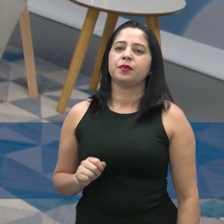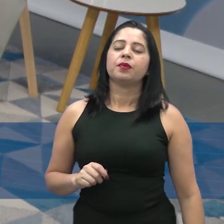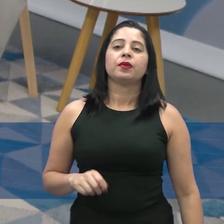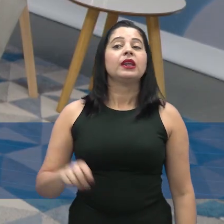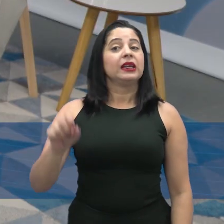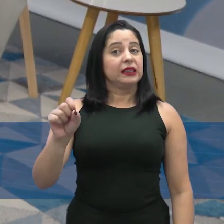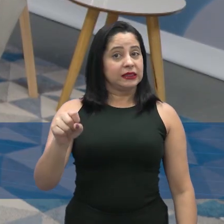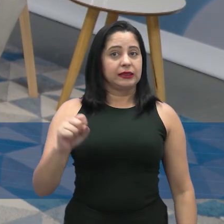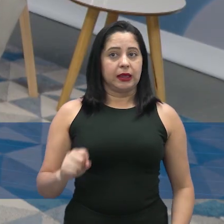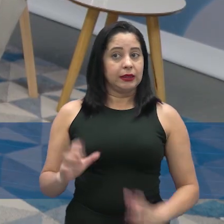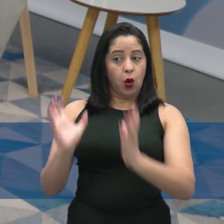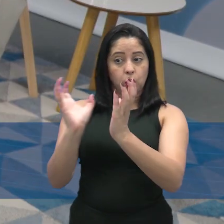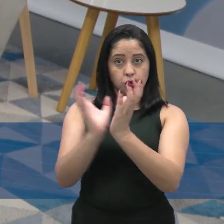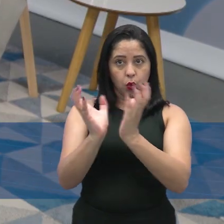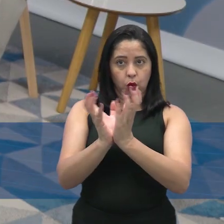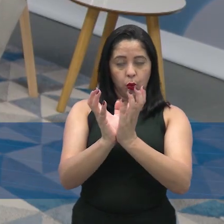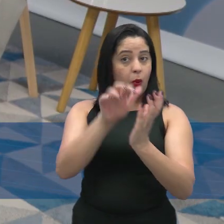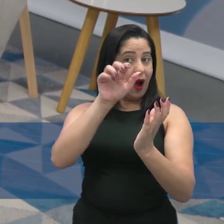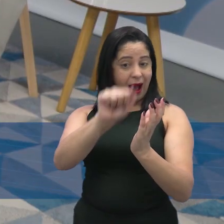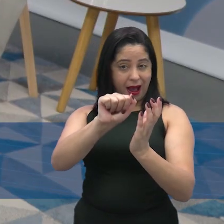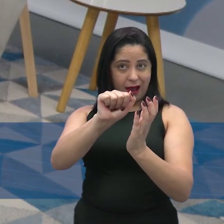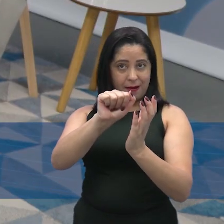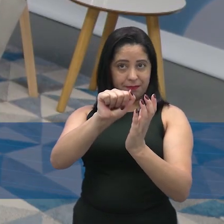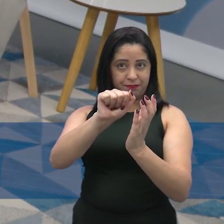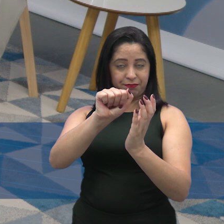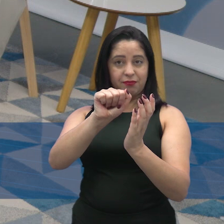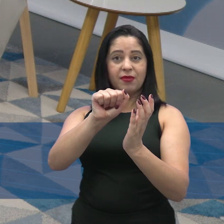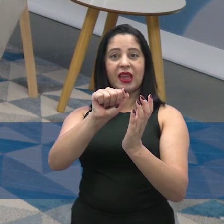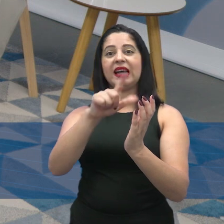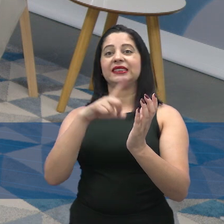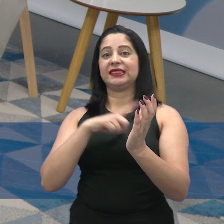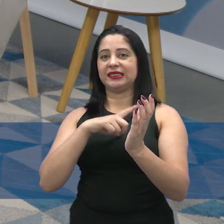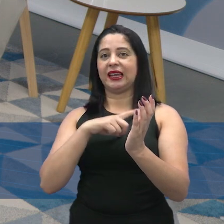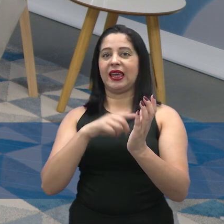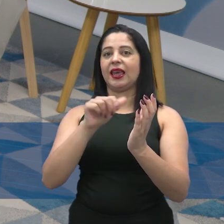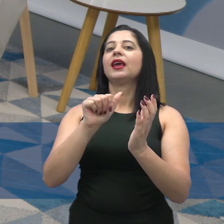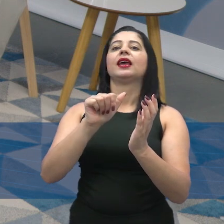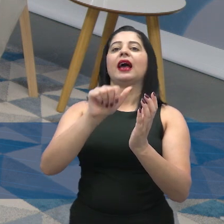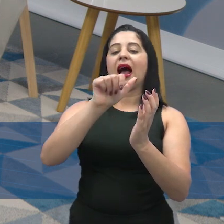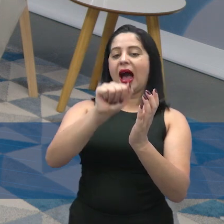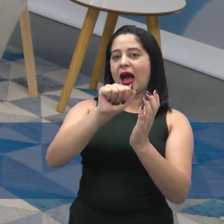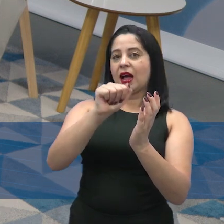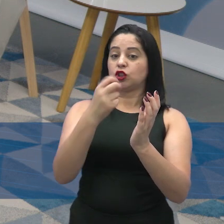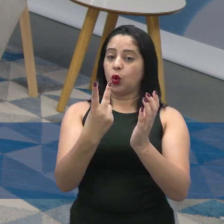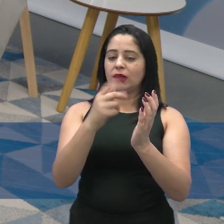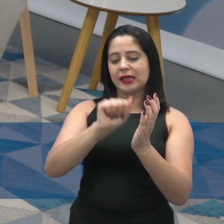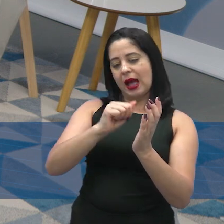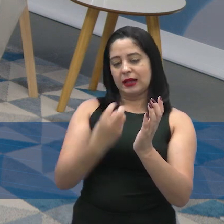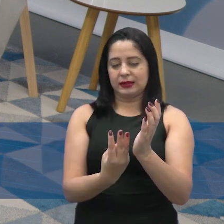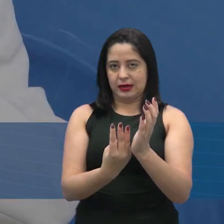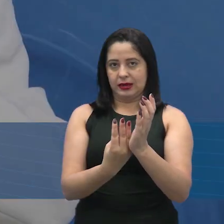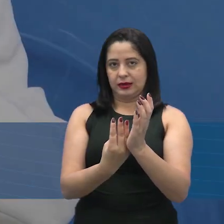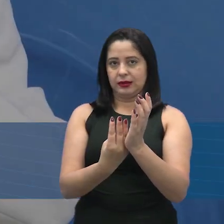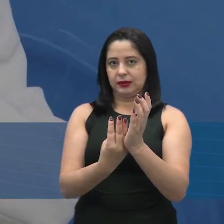a gente tem dentro da classe A dois estratos muito especiais, que é o extrato 2A e o extrato 3A. Então, esses são